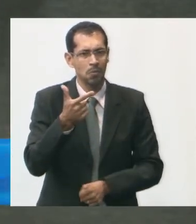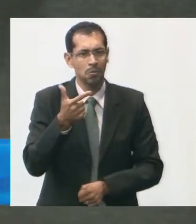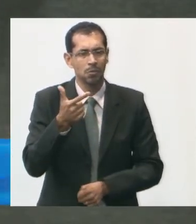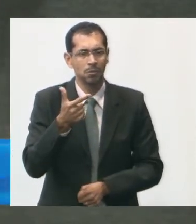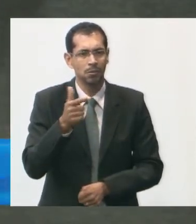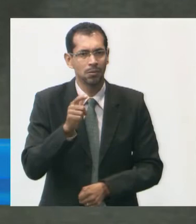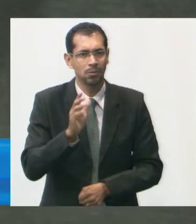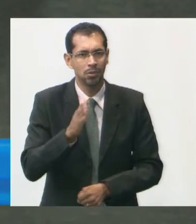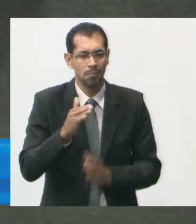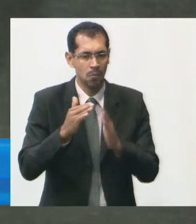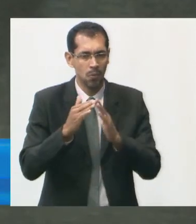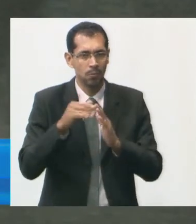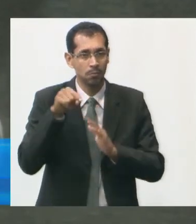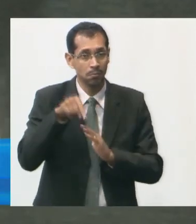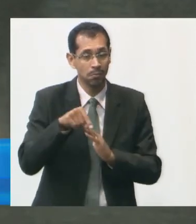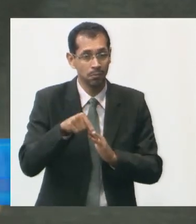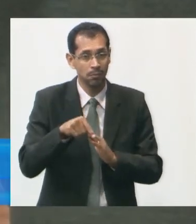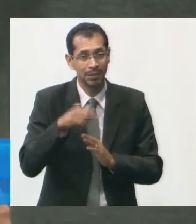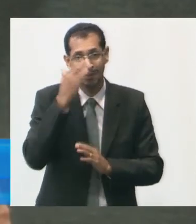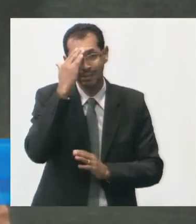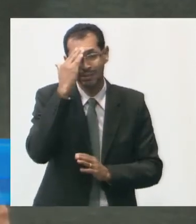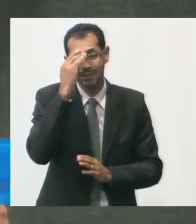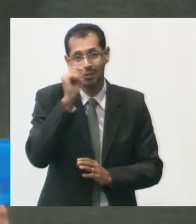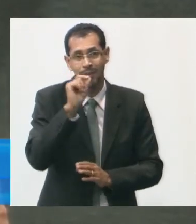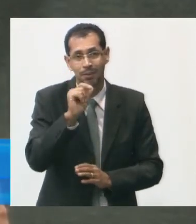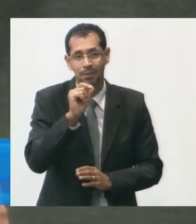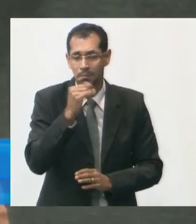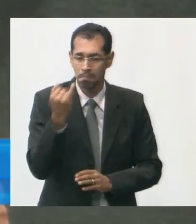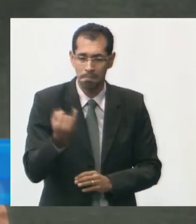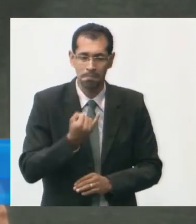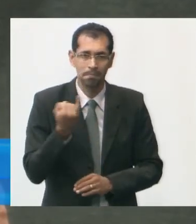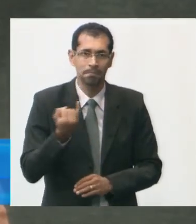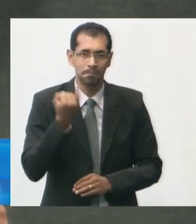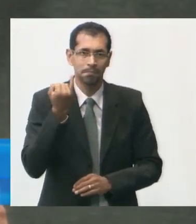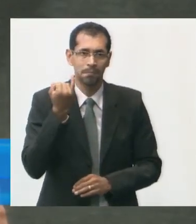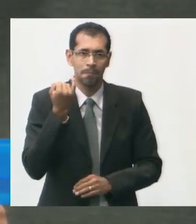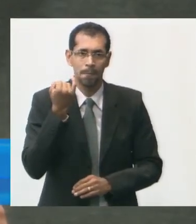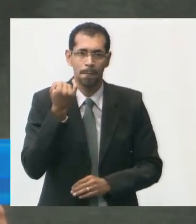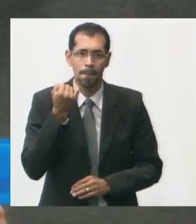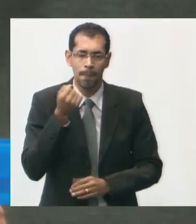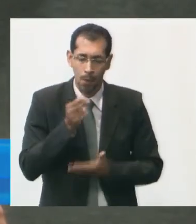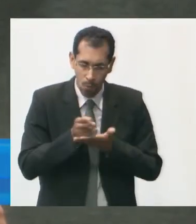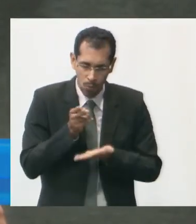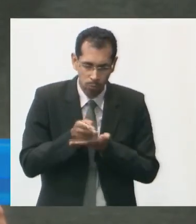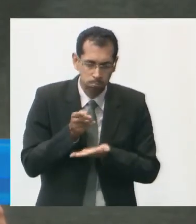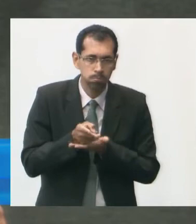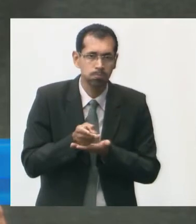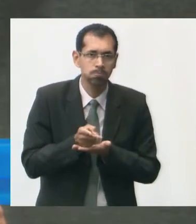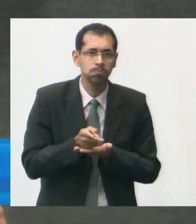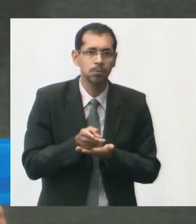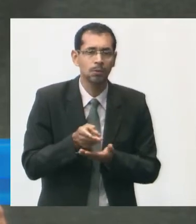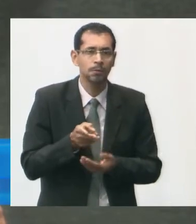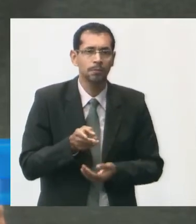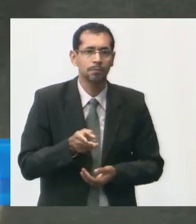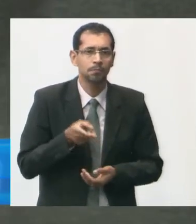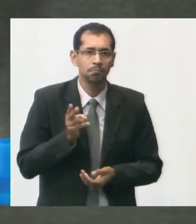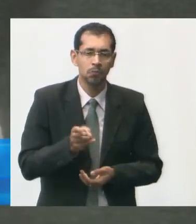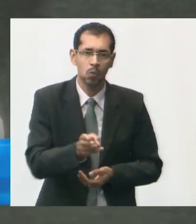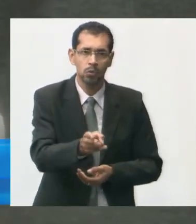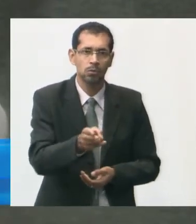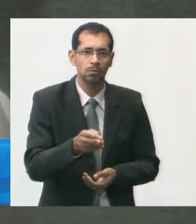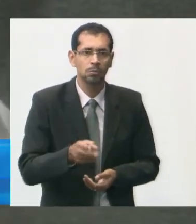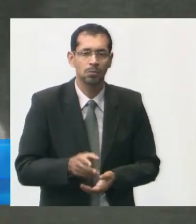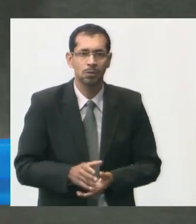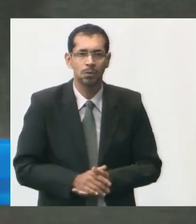entendo da importância de manter essa via na situação que está.